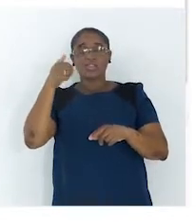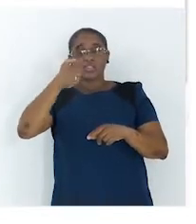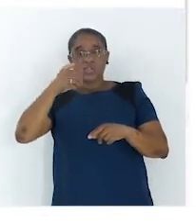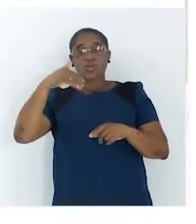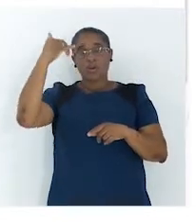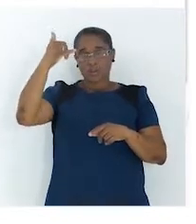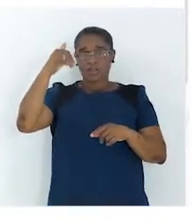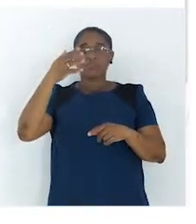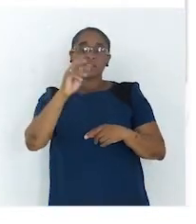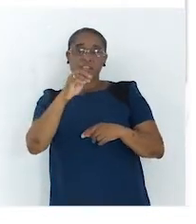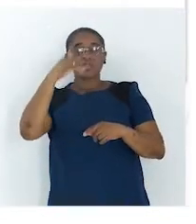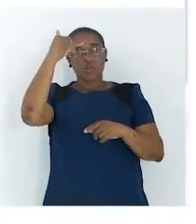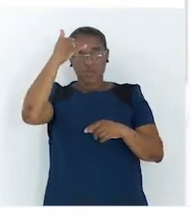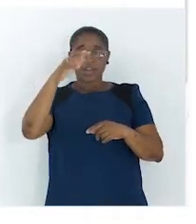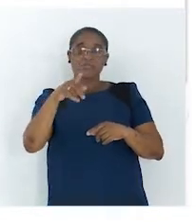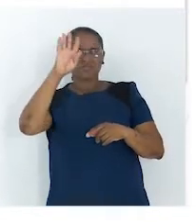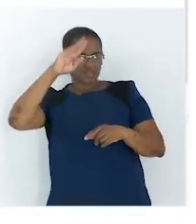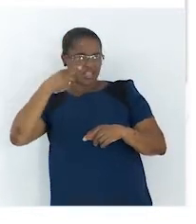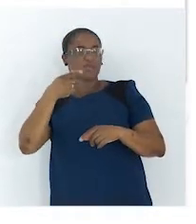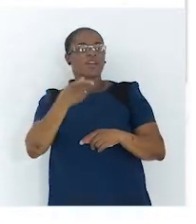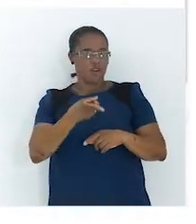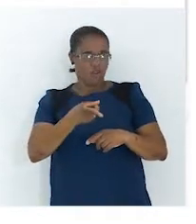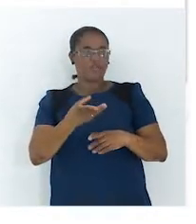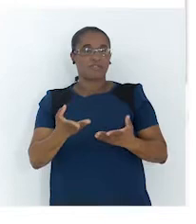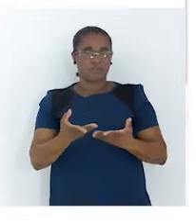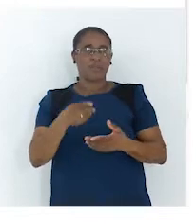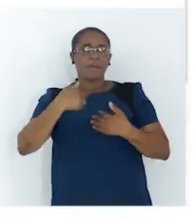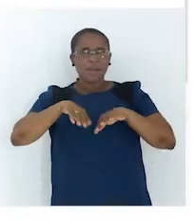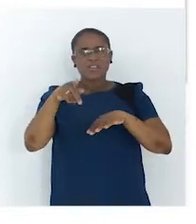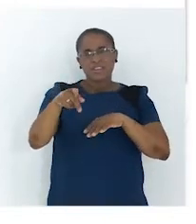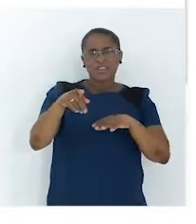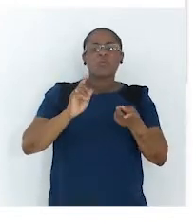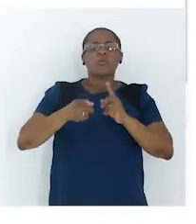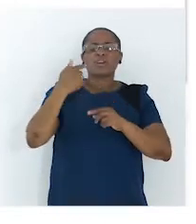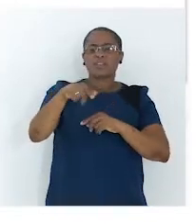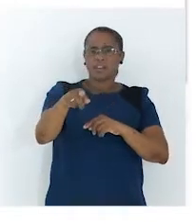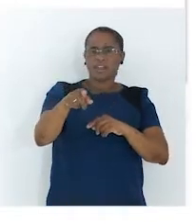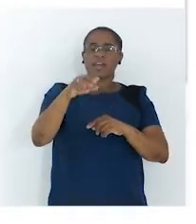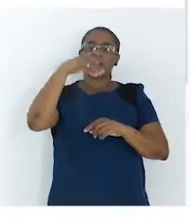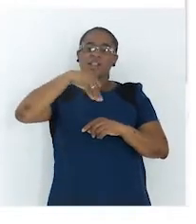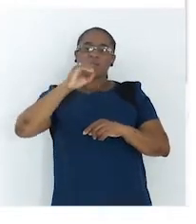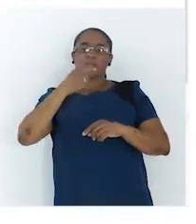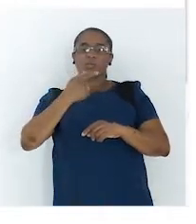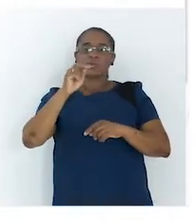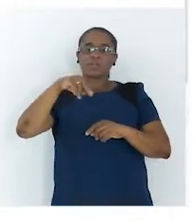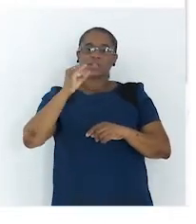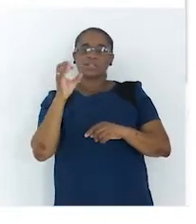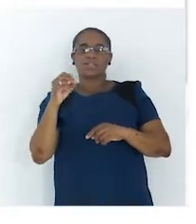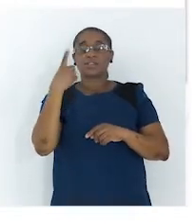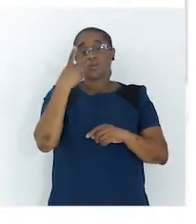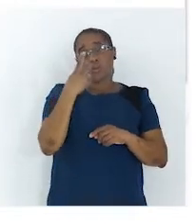5/3 o quadrado sabemos que nós não é mas aqui o que é que temos o tendência de um radical